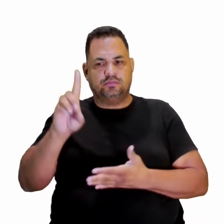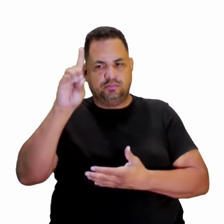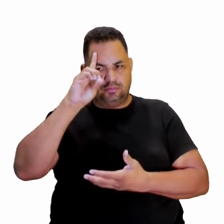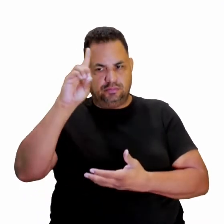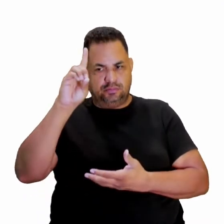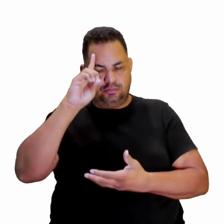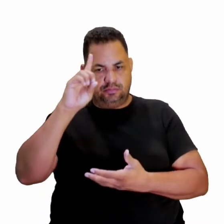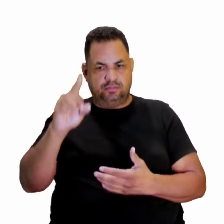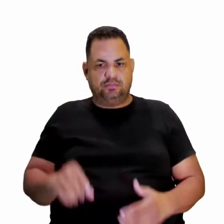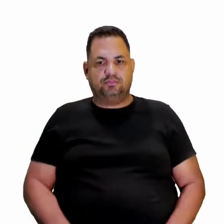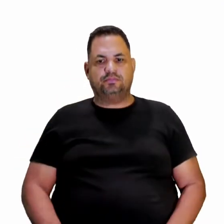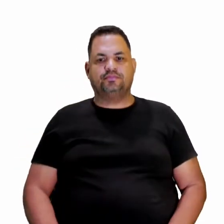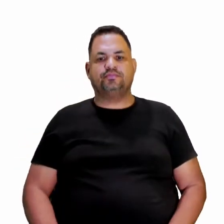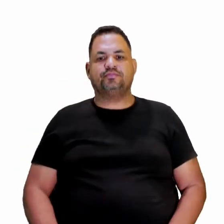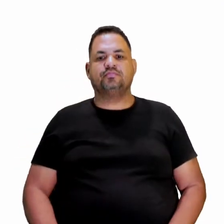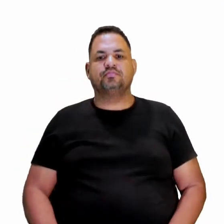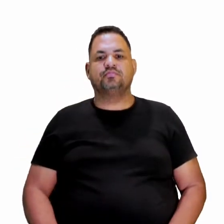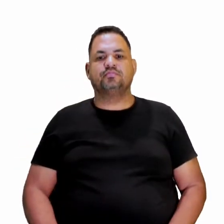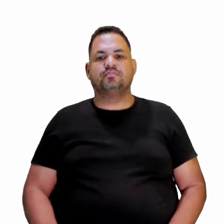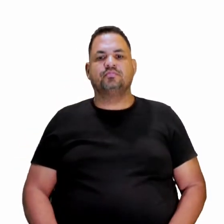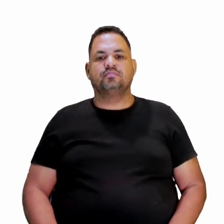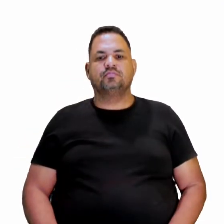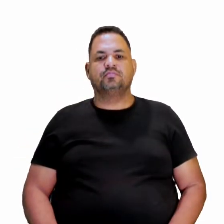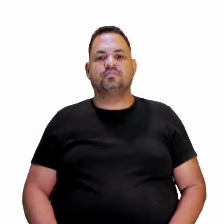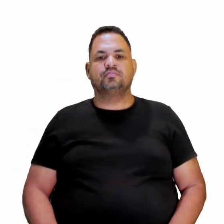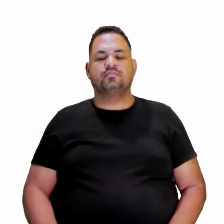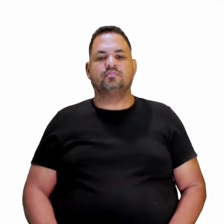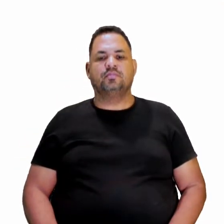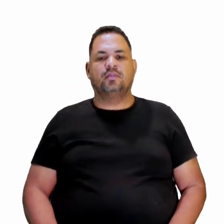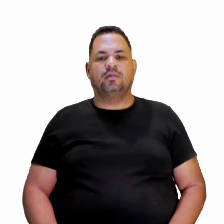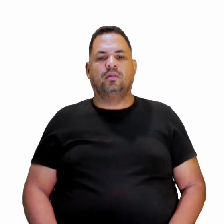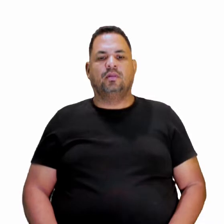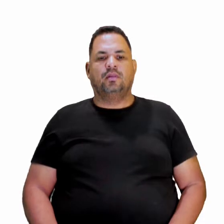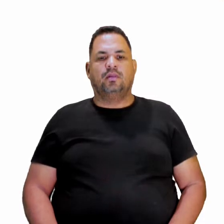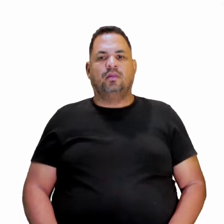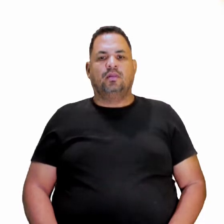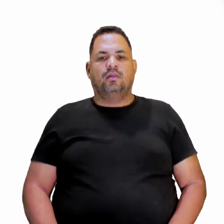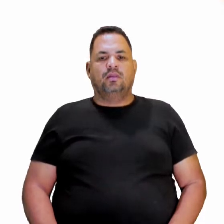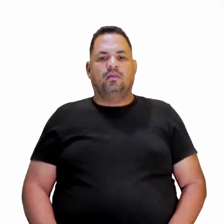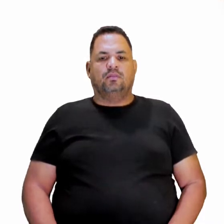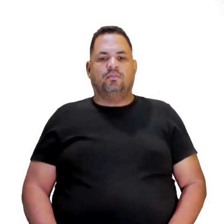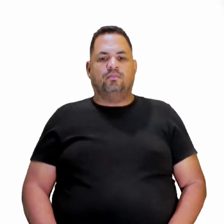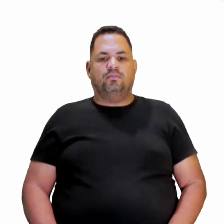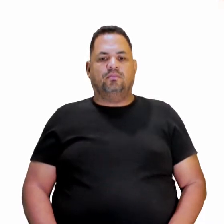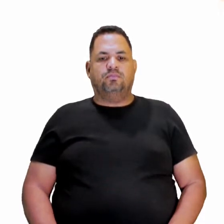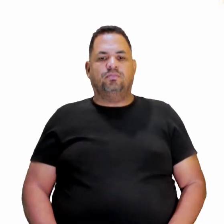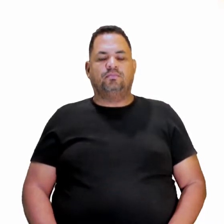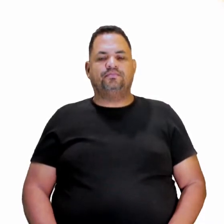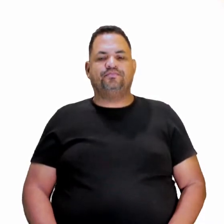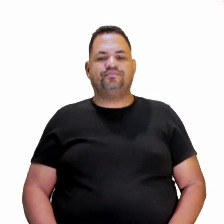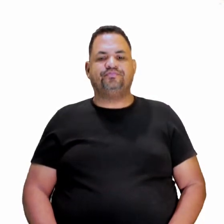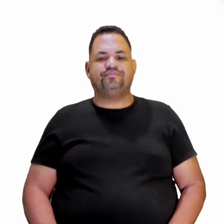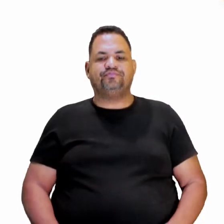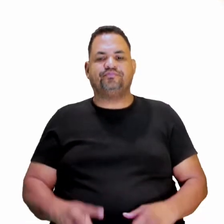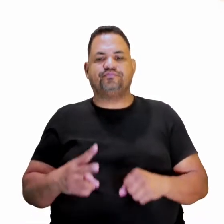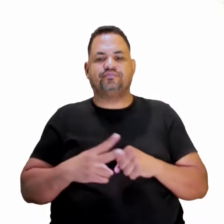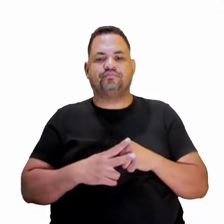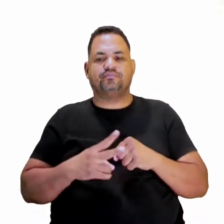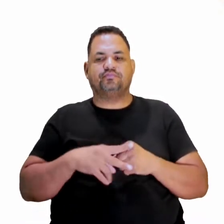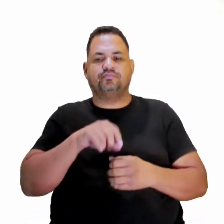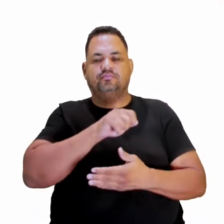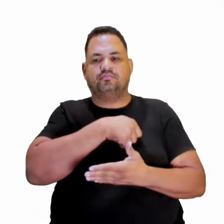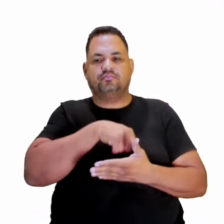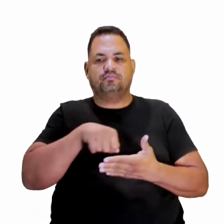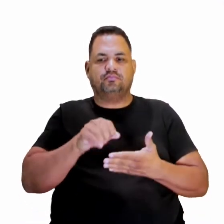verbo write. To write, né? Mas pode ser write ou to write, que é o verbo escrever.